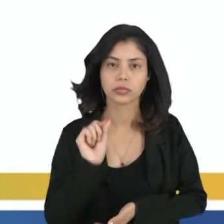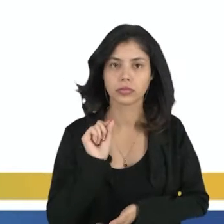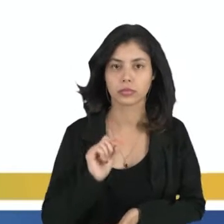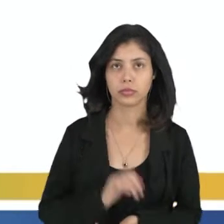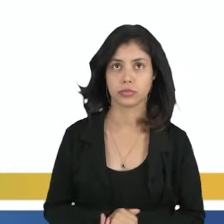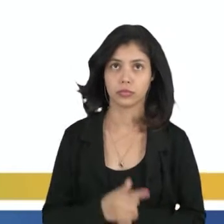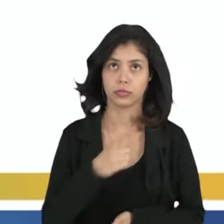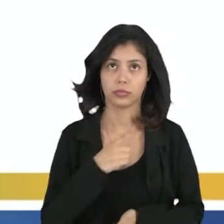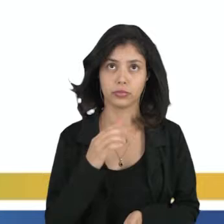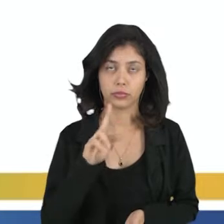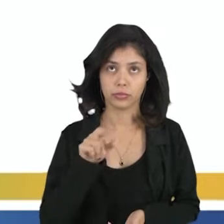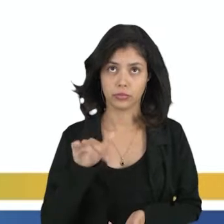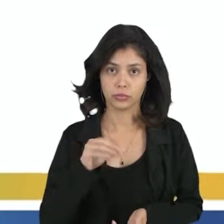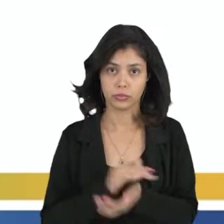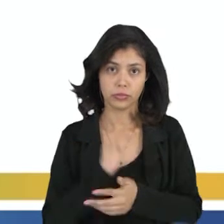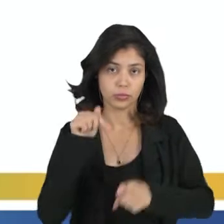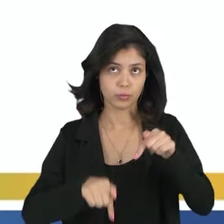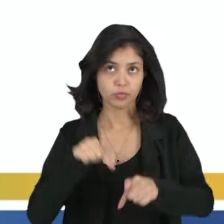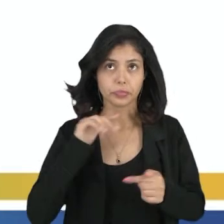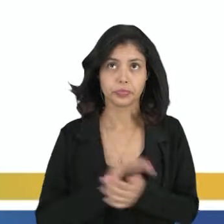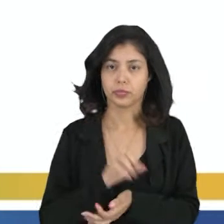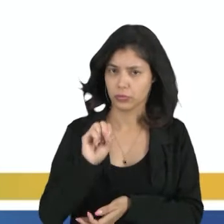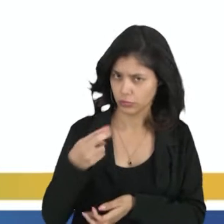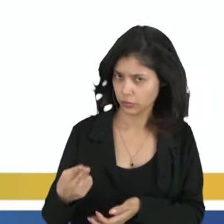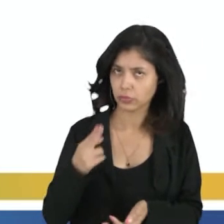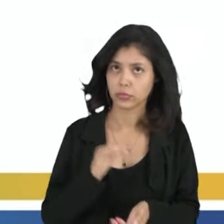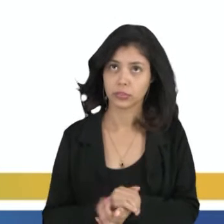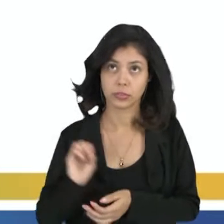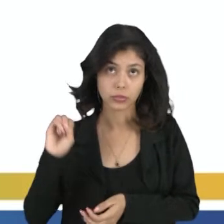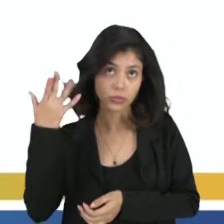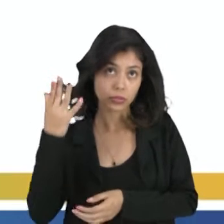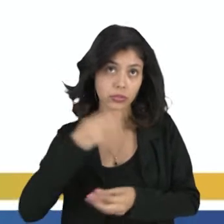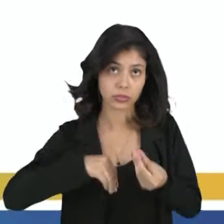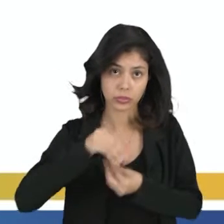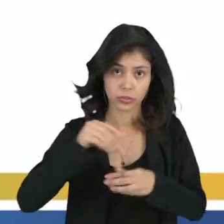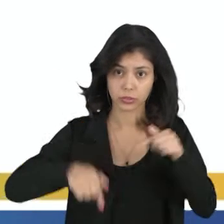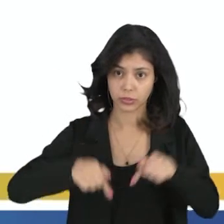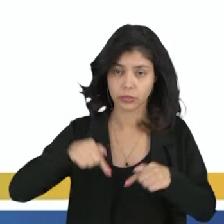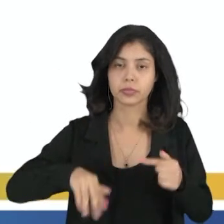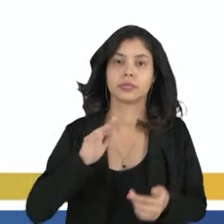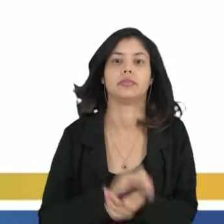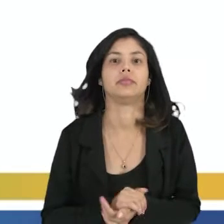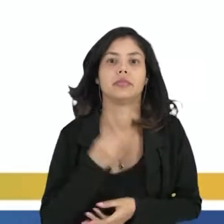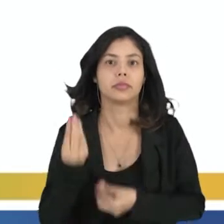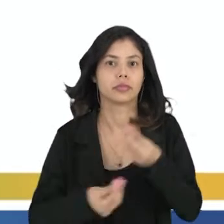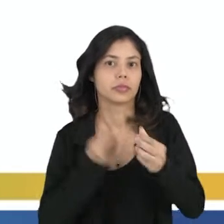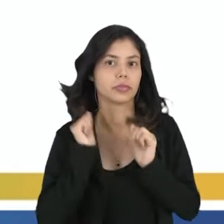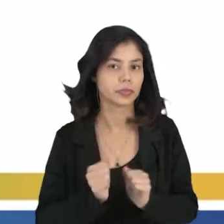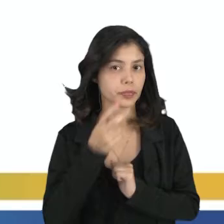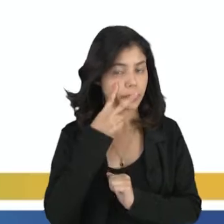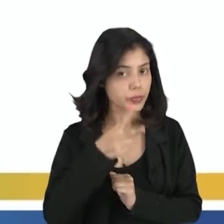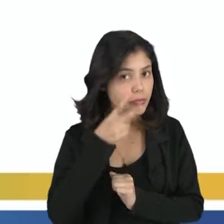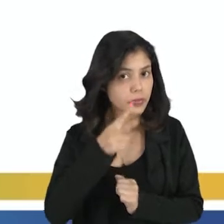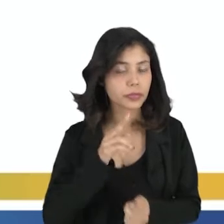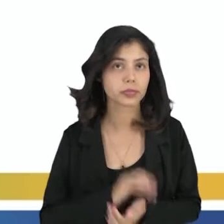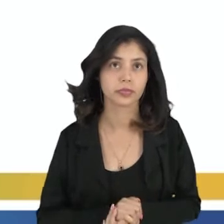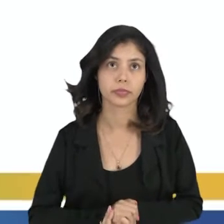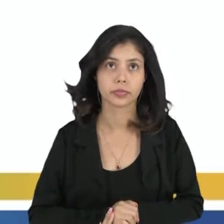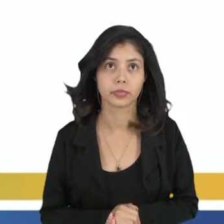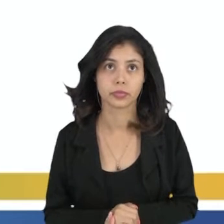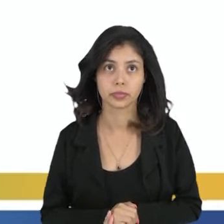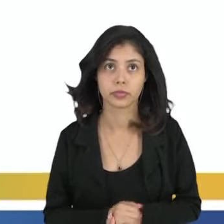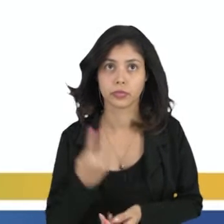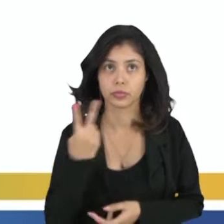então que tem um fenômeno químico, ou seja, ocorreu uma reação química. Como a gente pode observar aqui,